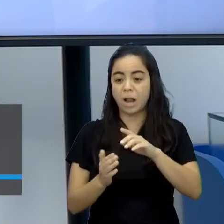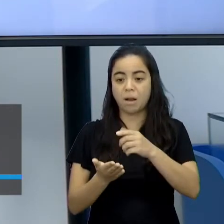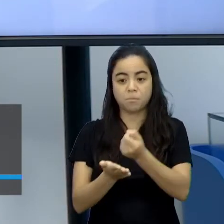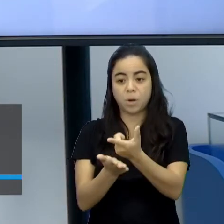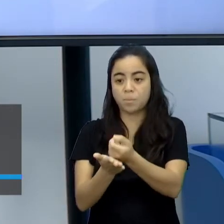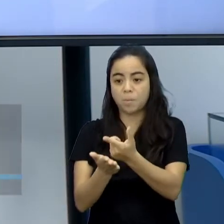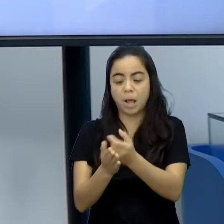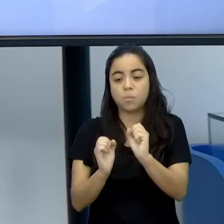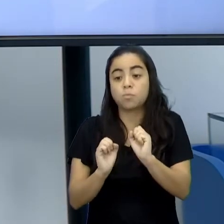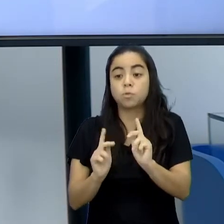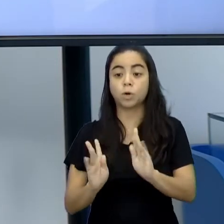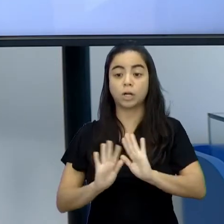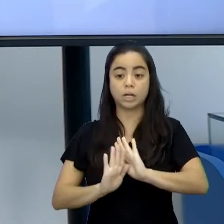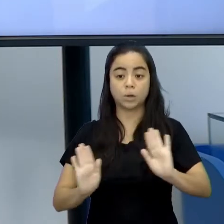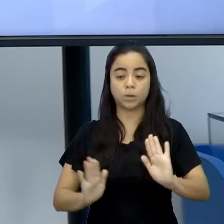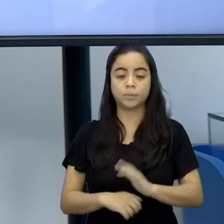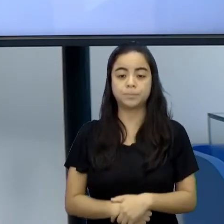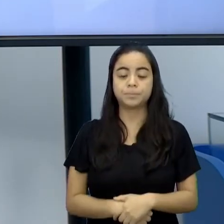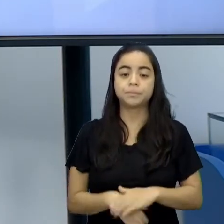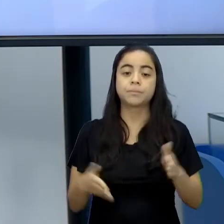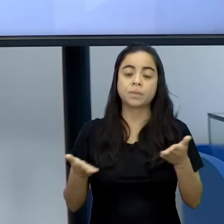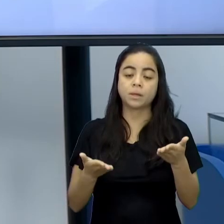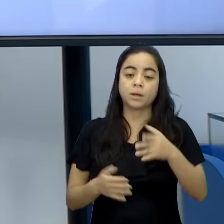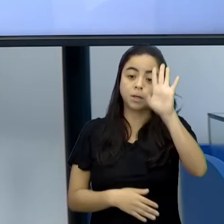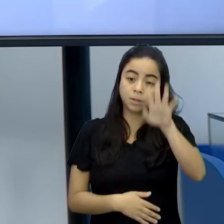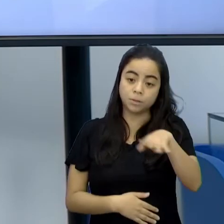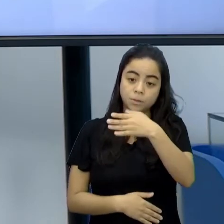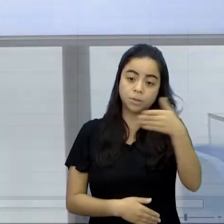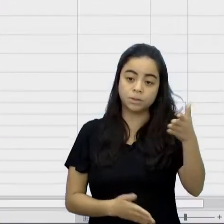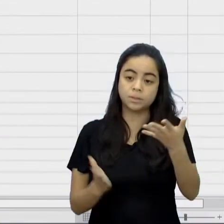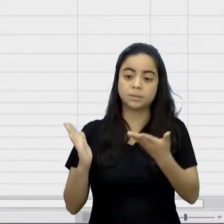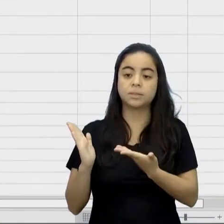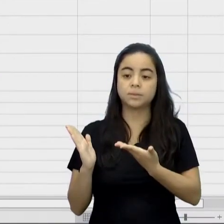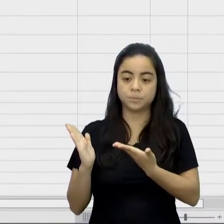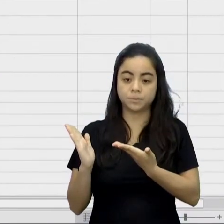diretor espelhar aí o Excel, o professor Alexandre vai estar aí.